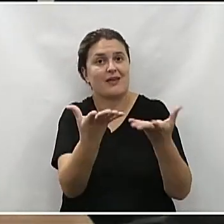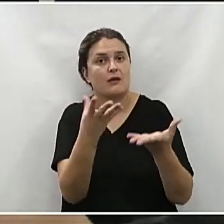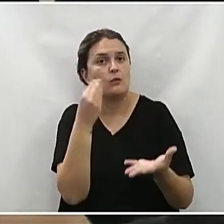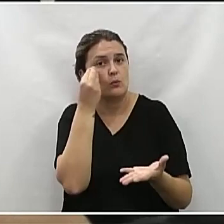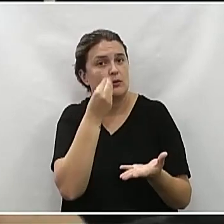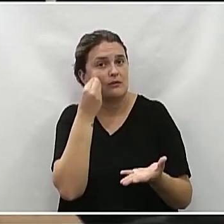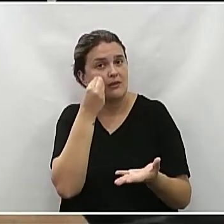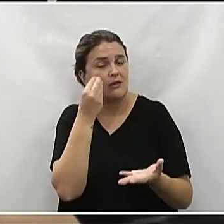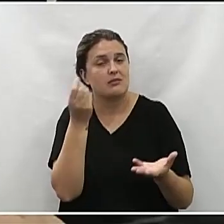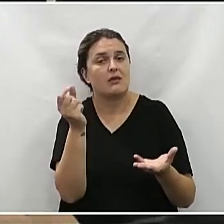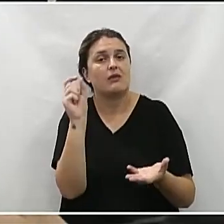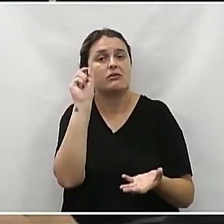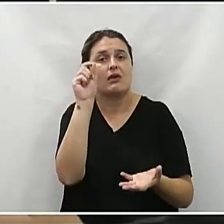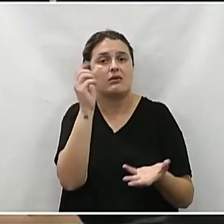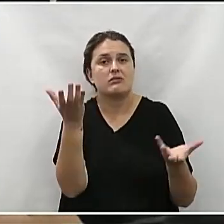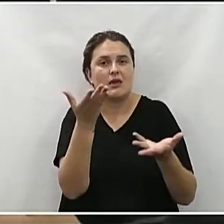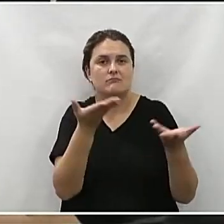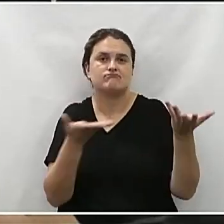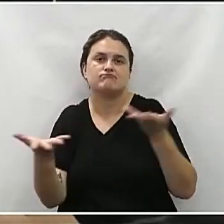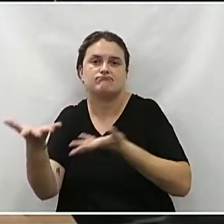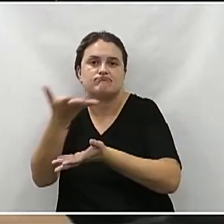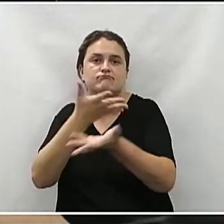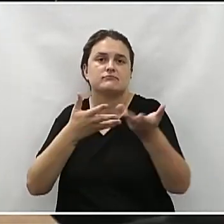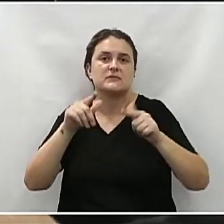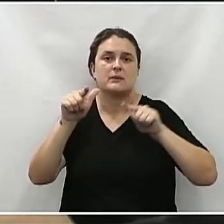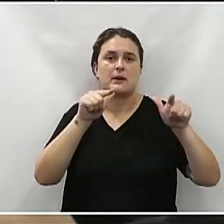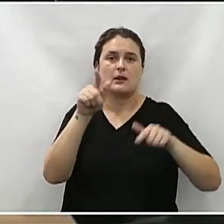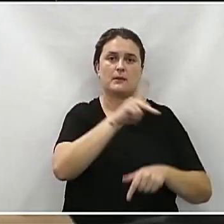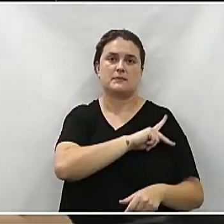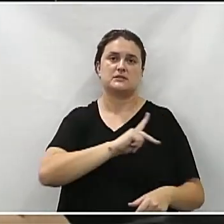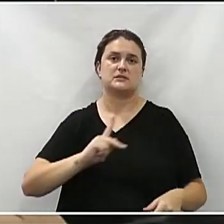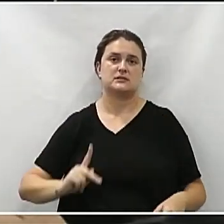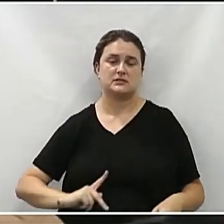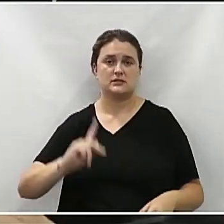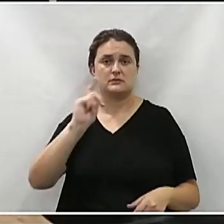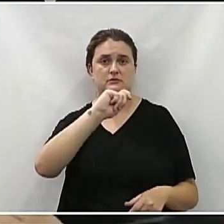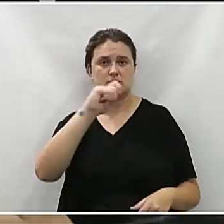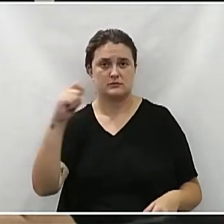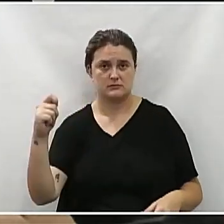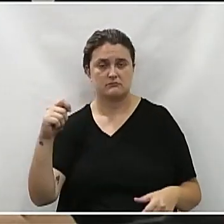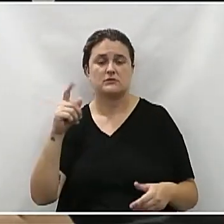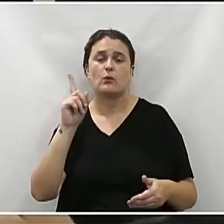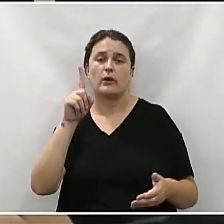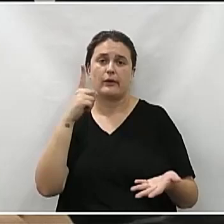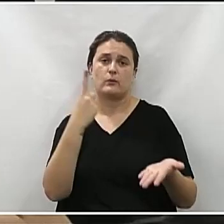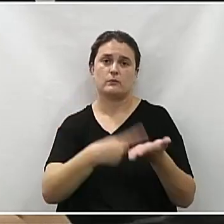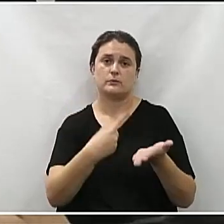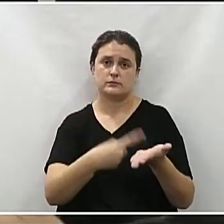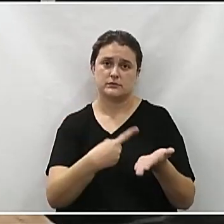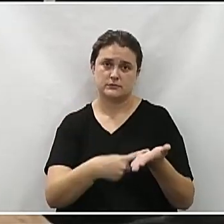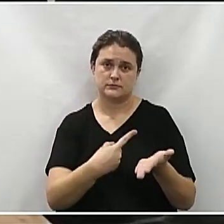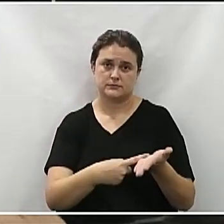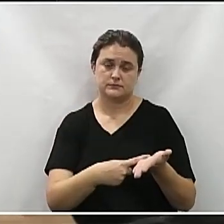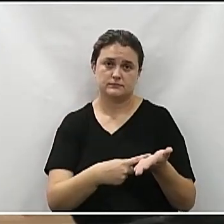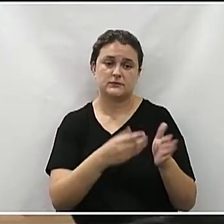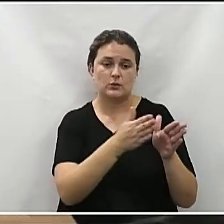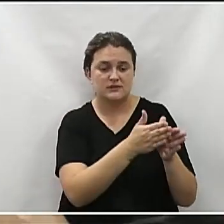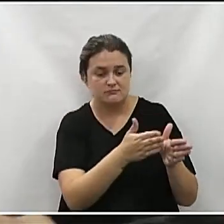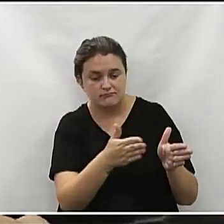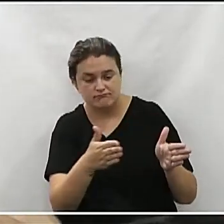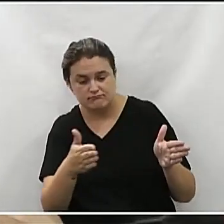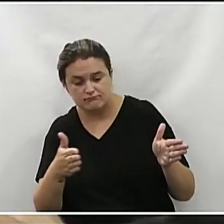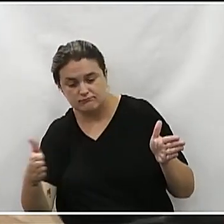para quem quer se envolver ser presidente de uma associação que realmente é um compromisso terá um período